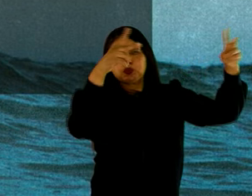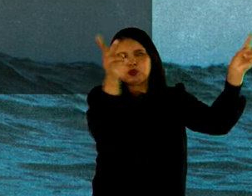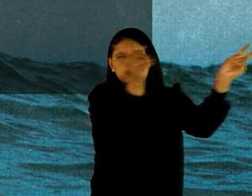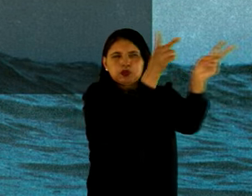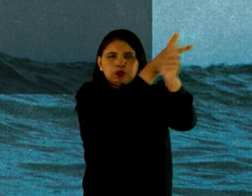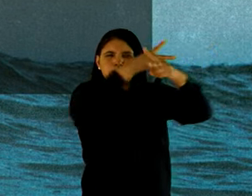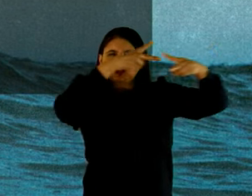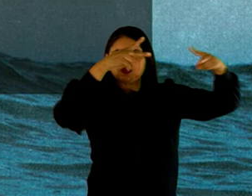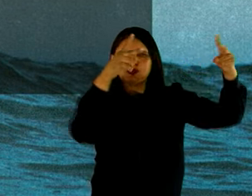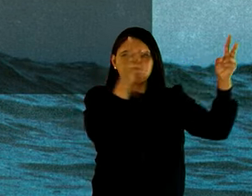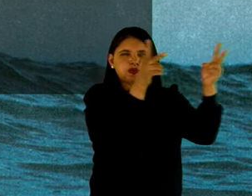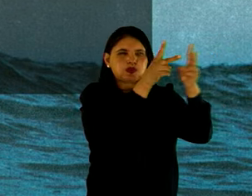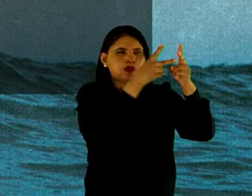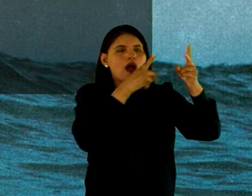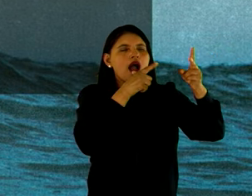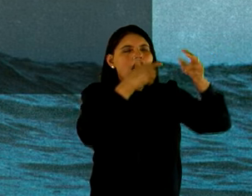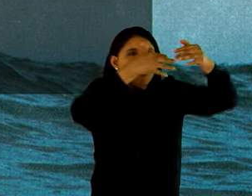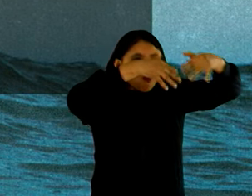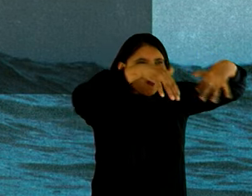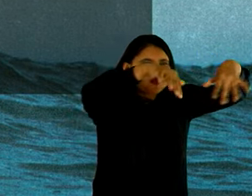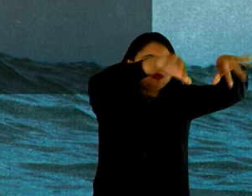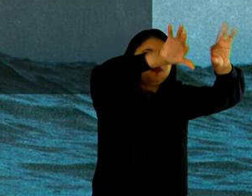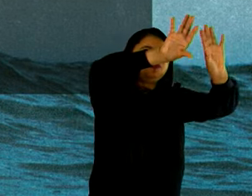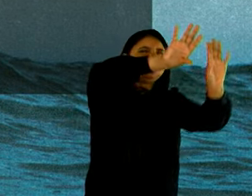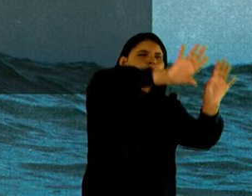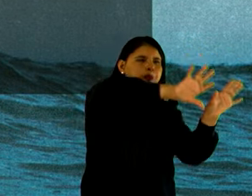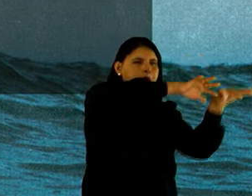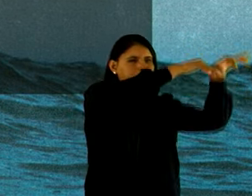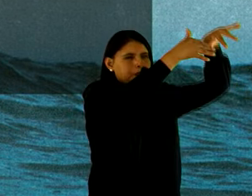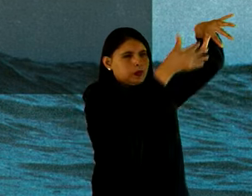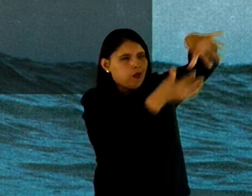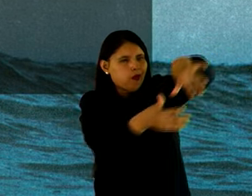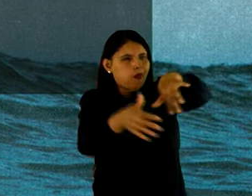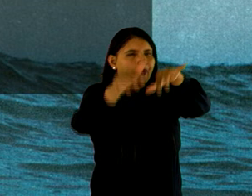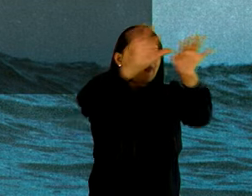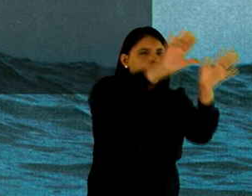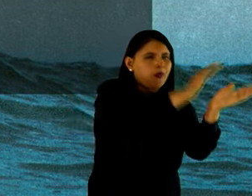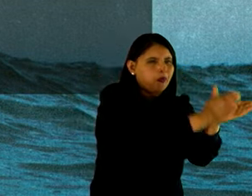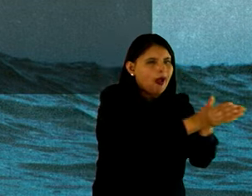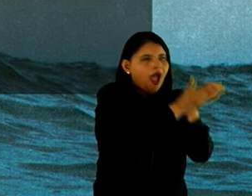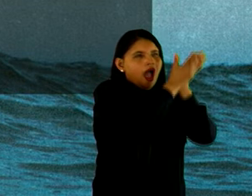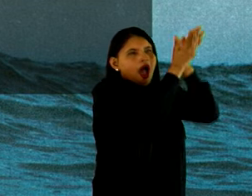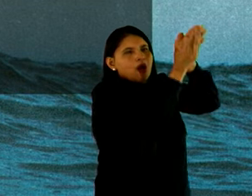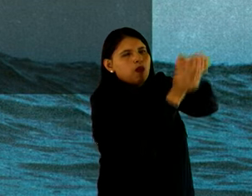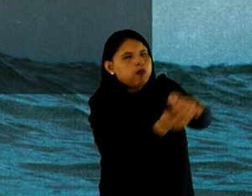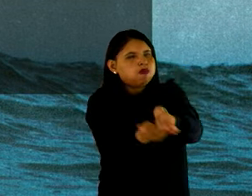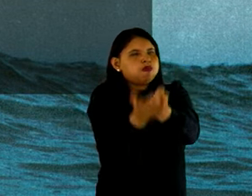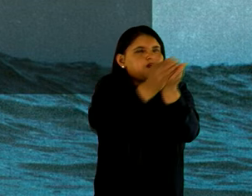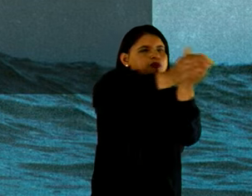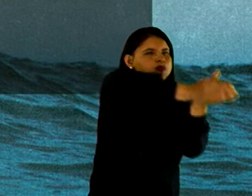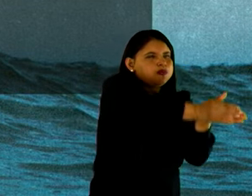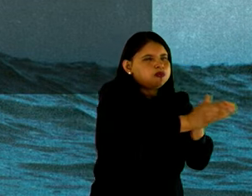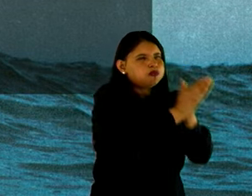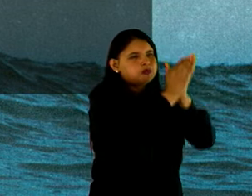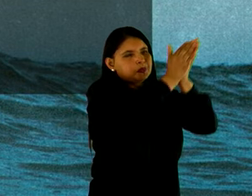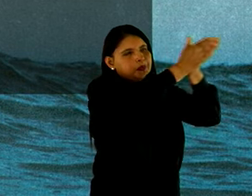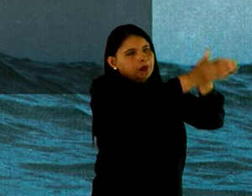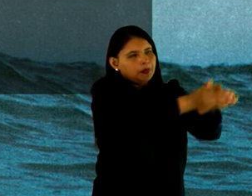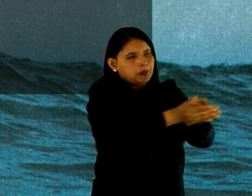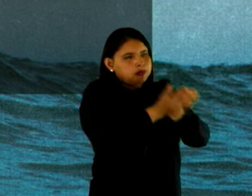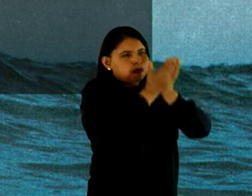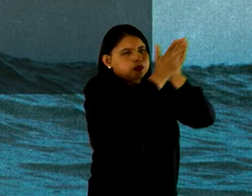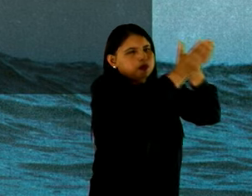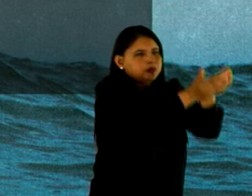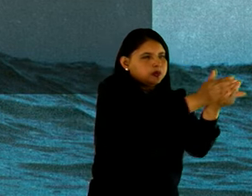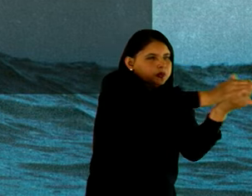fez-se no mar um um uma forte tempestade e o navio estava a ponto de quebrar-se. Olha a